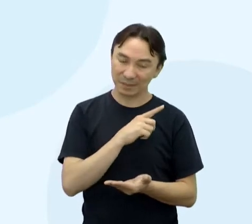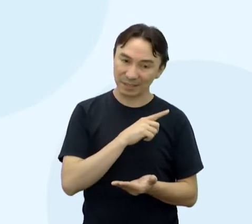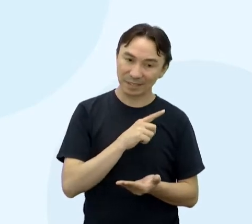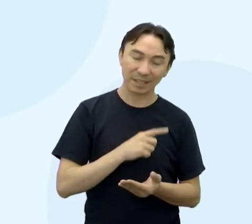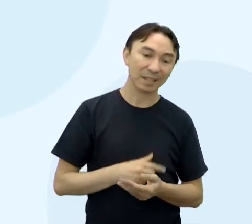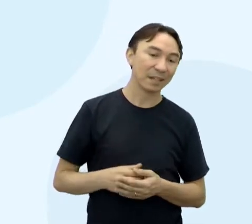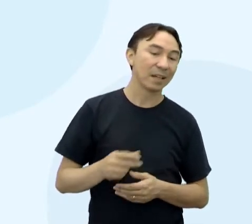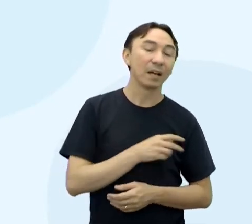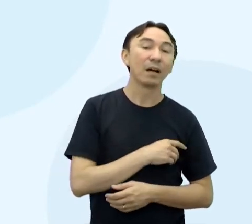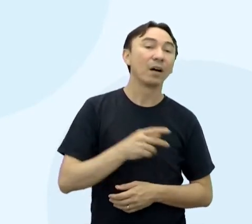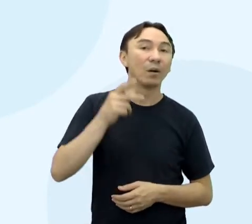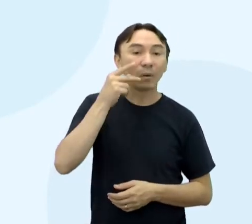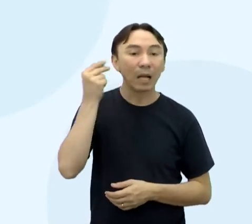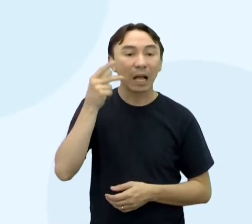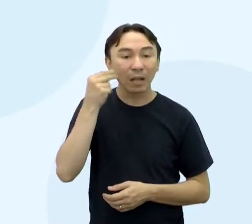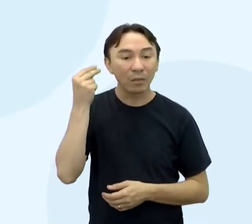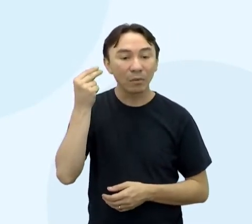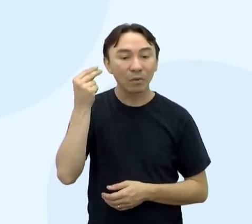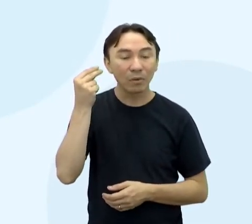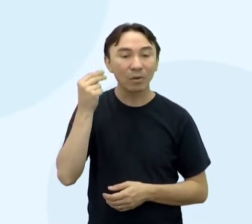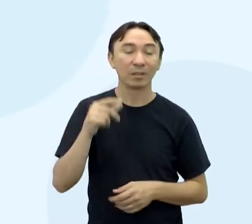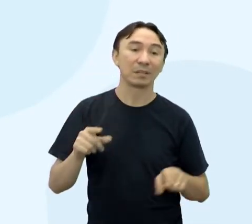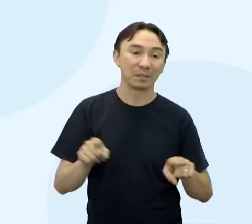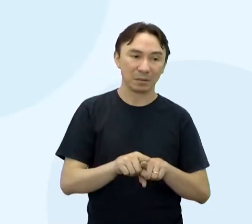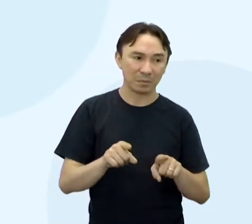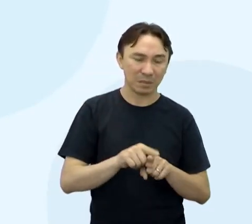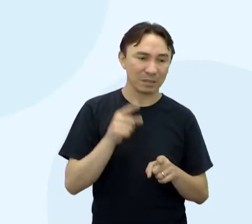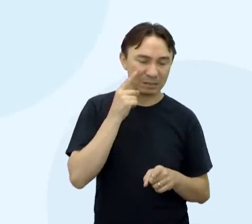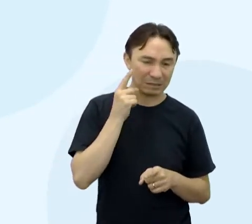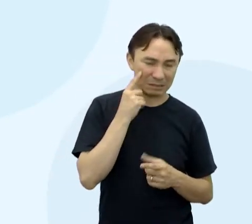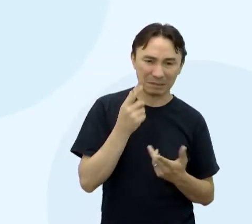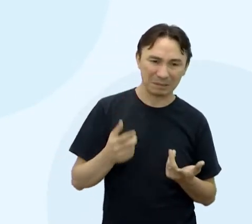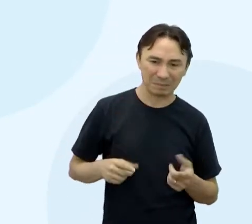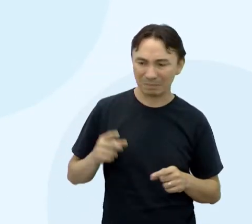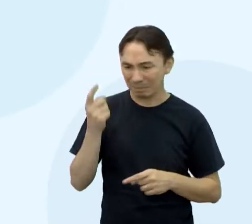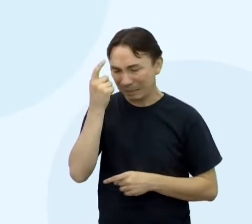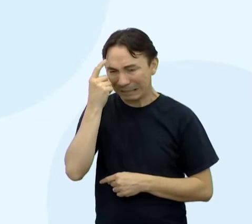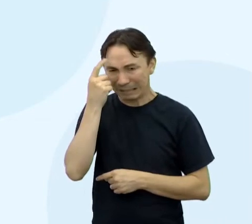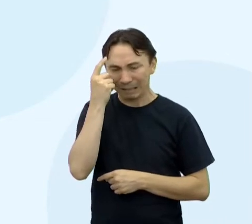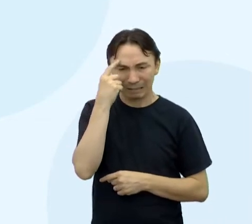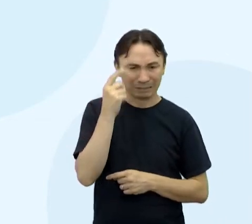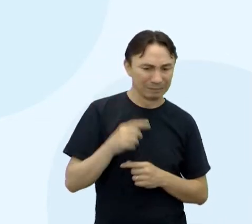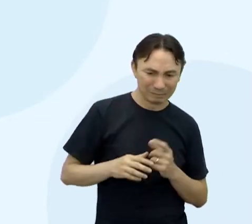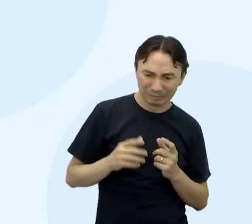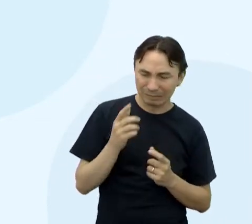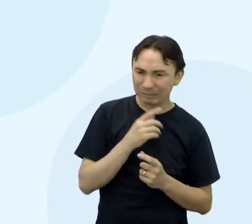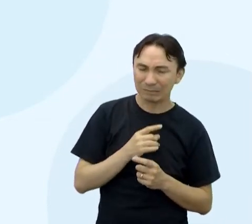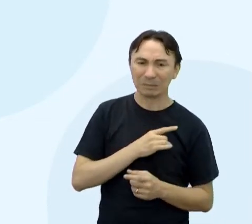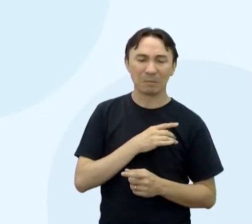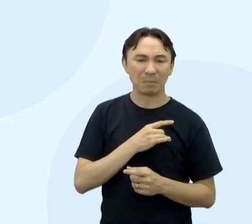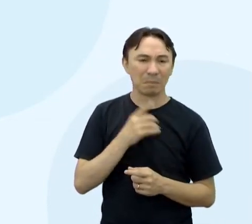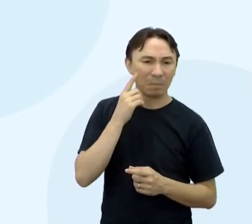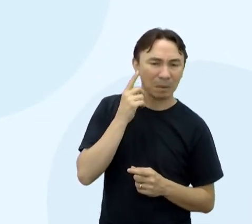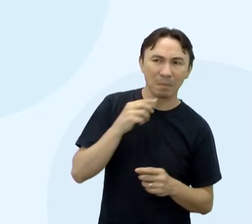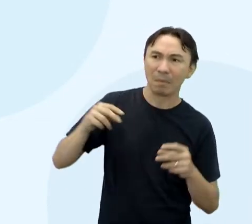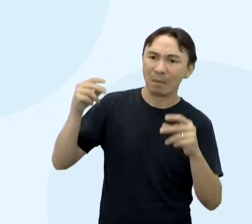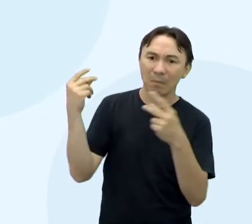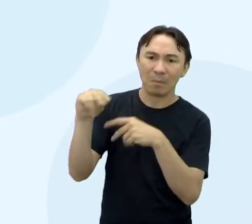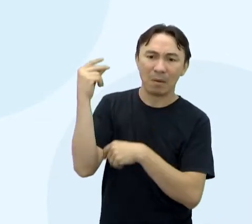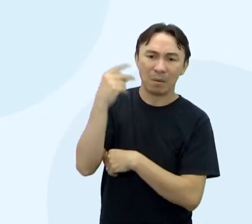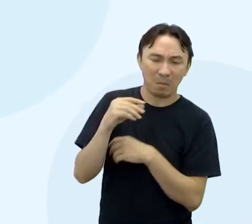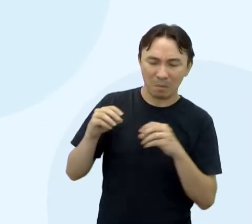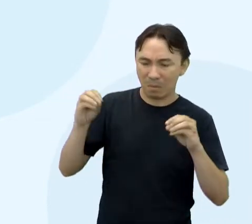gato, superstição, um gatinho aí, ó, com o coraçãozinho iluminado e um gato preto